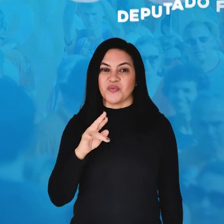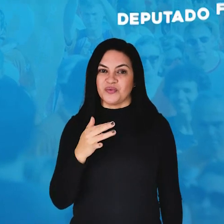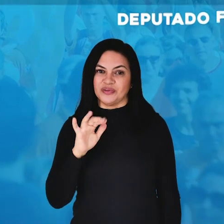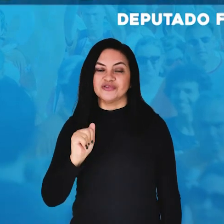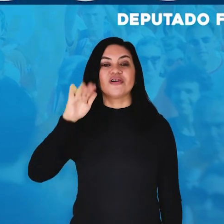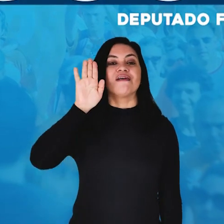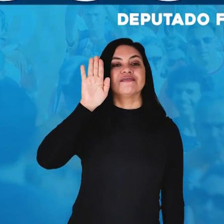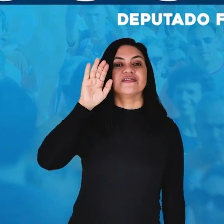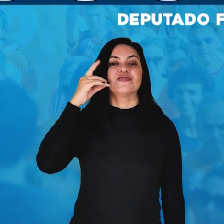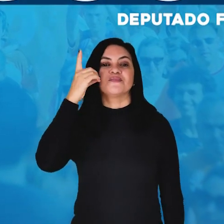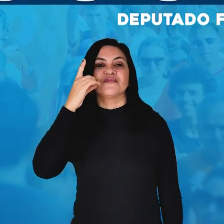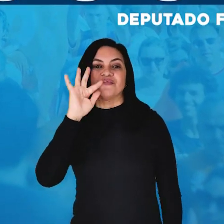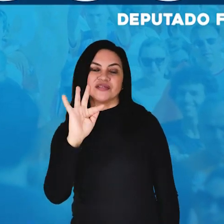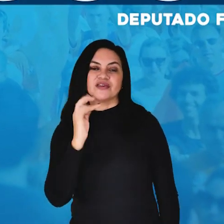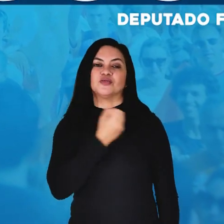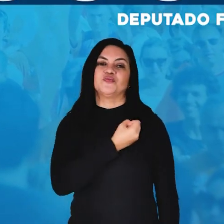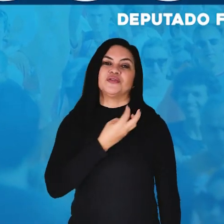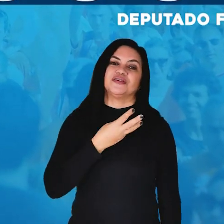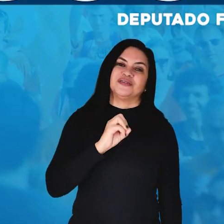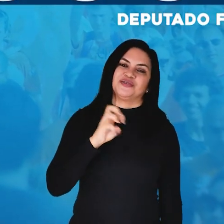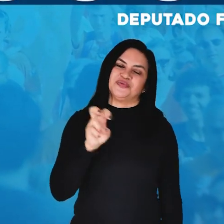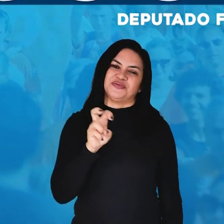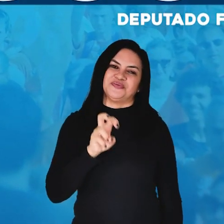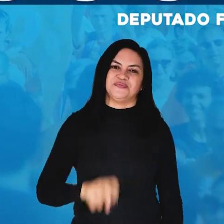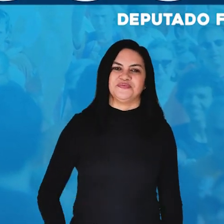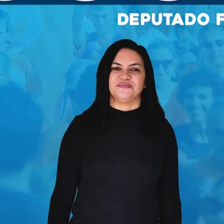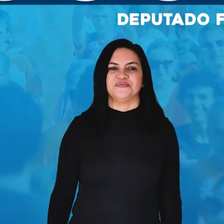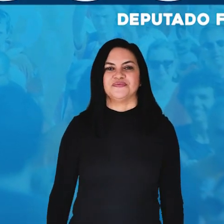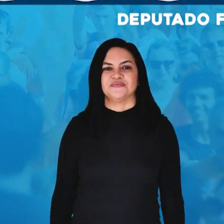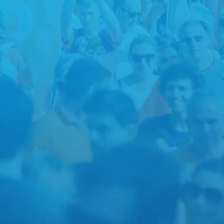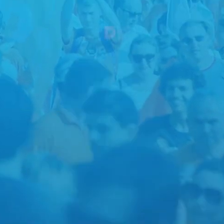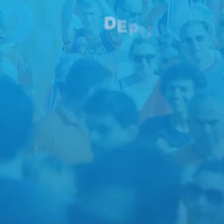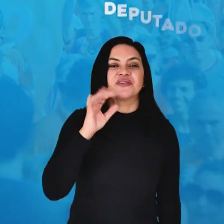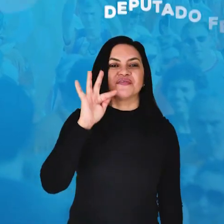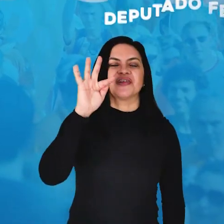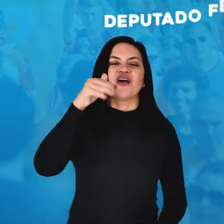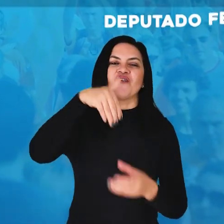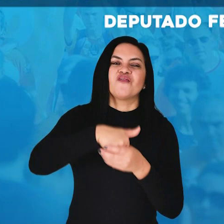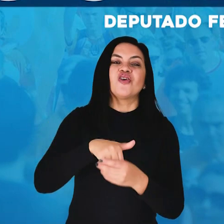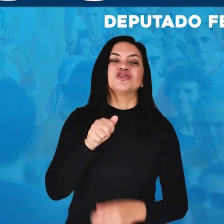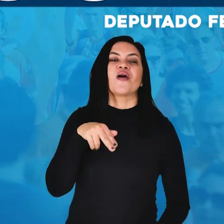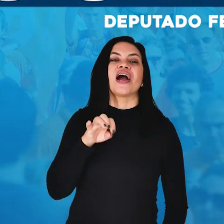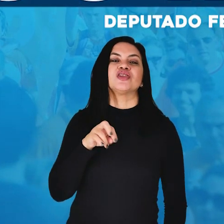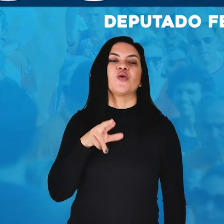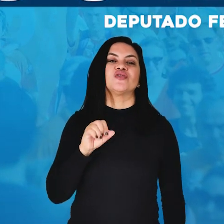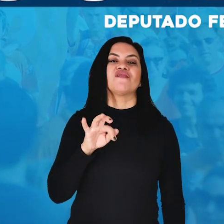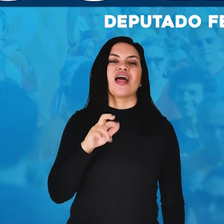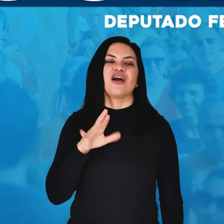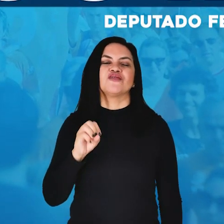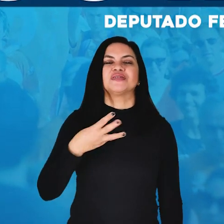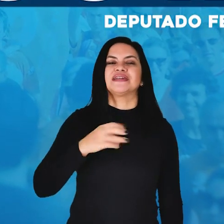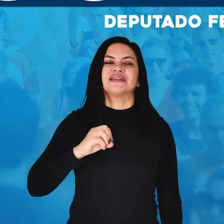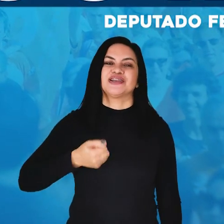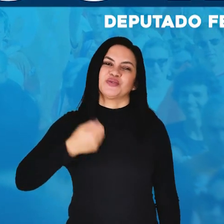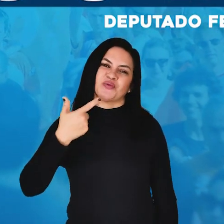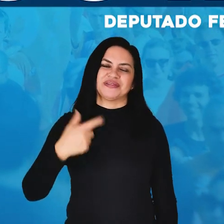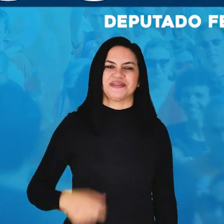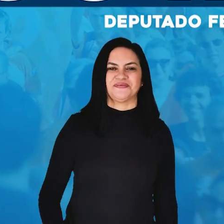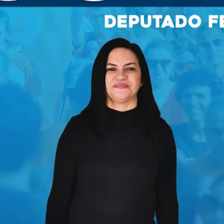Tiago Rocha, candidato a deputado federal com o número 3055. Para deputado federal, vote Antônio